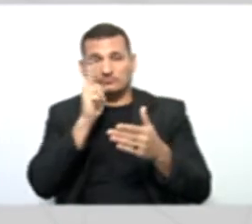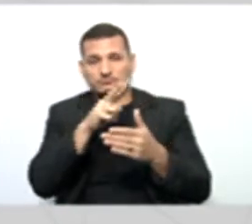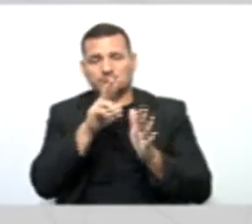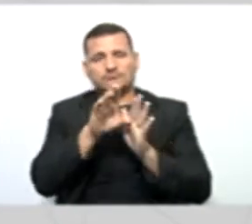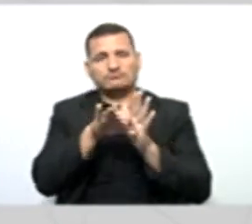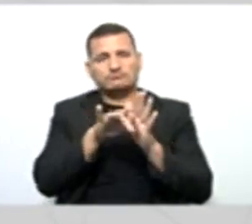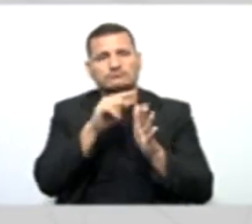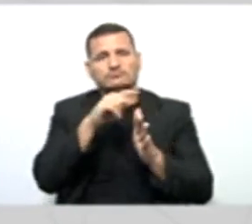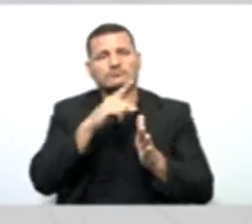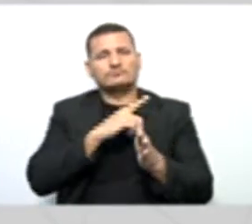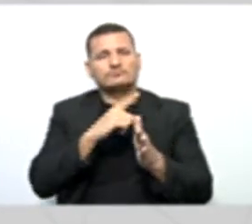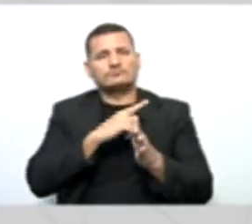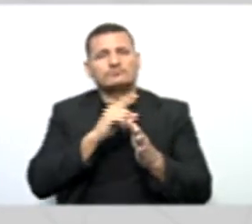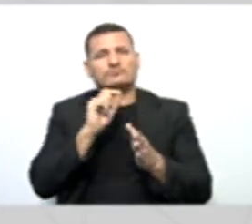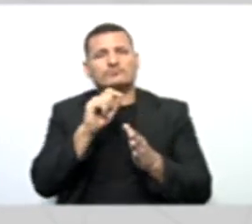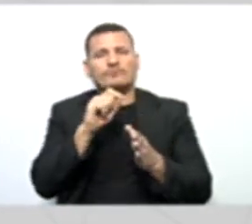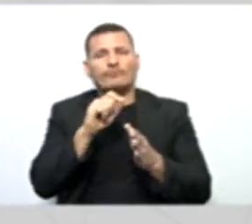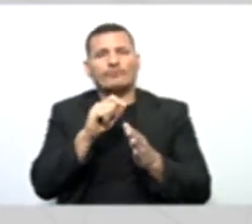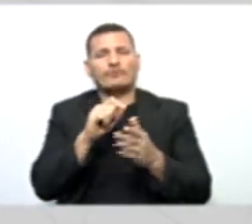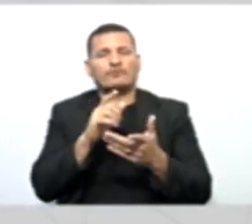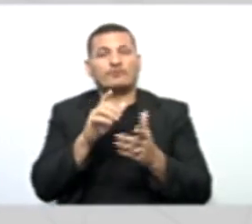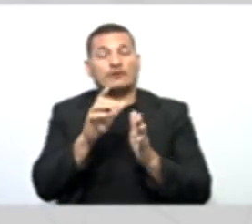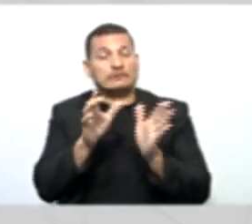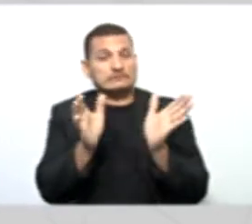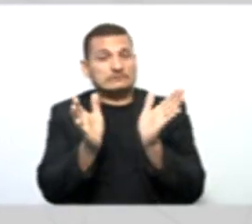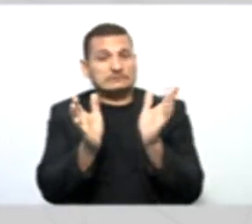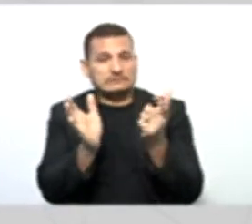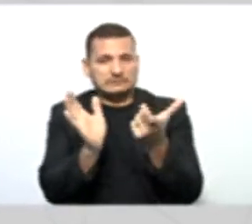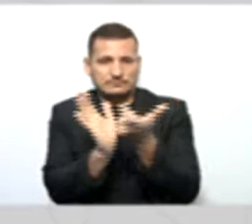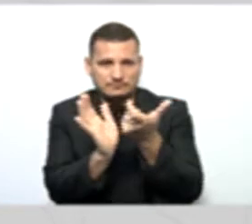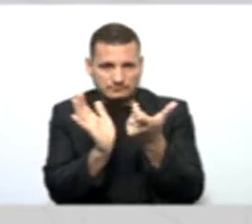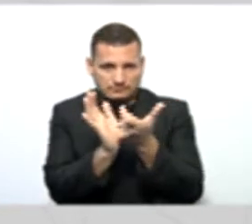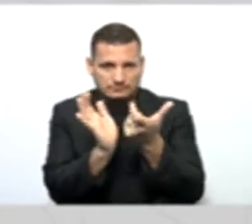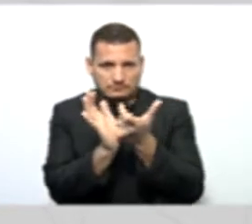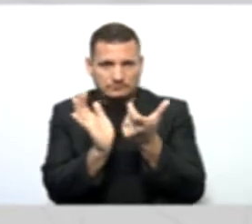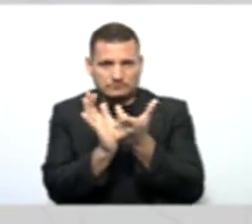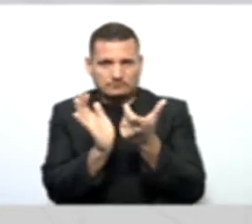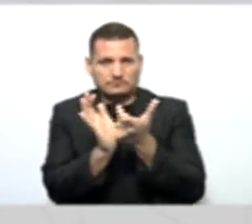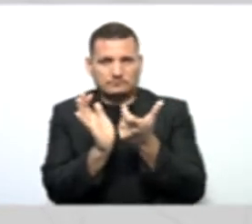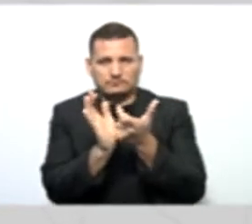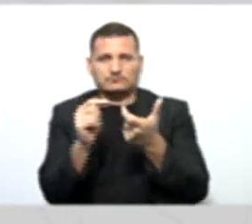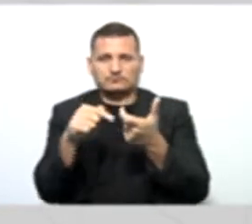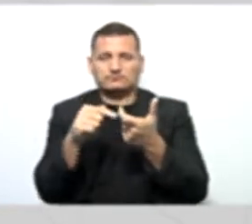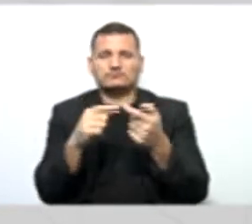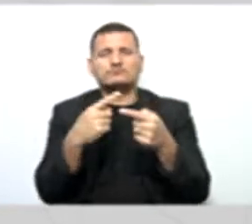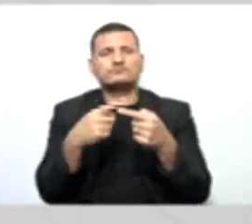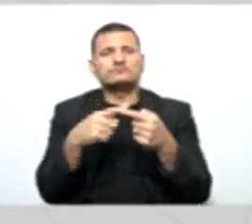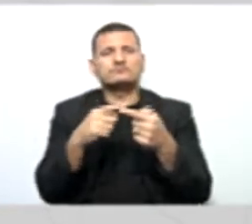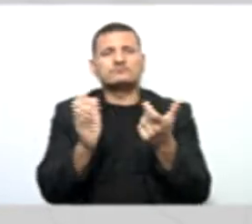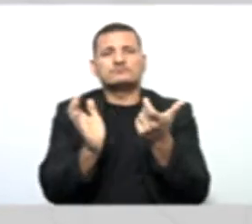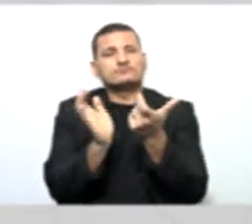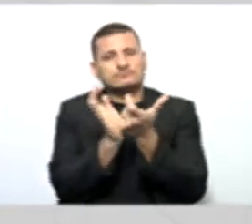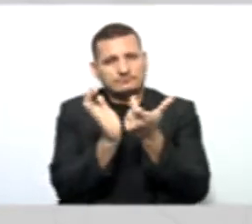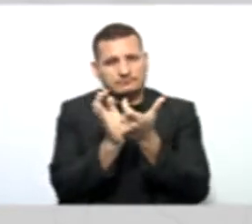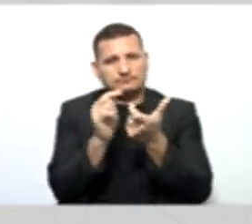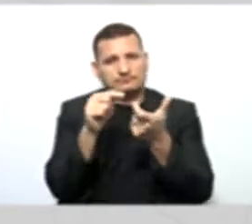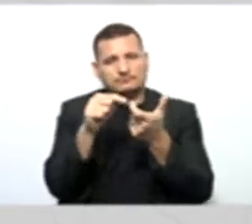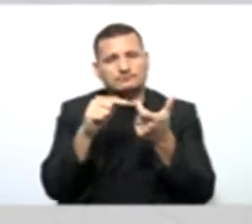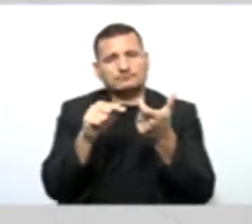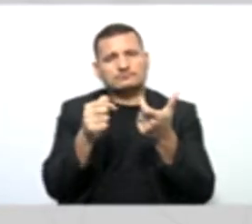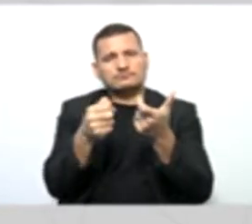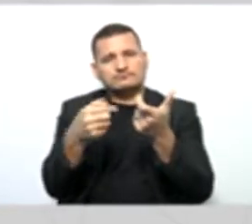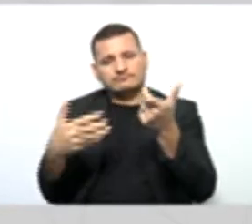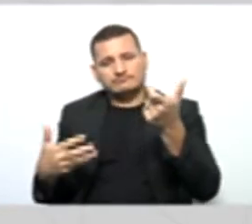está diretamente relacionado ao conceito de classe. Por quê? Porque é a partir de uma classe que nós vamos ter